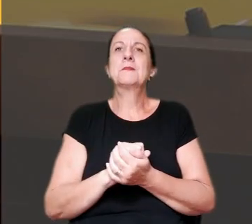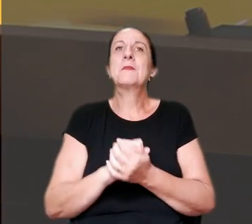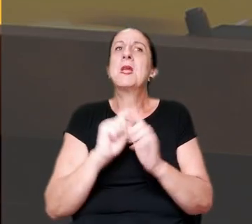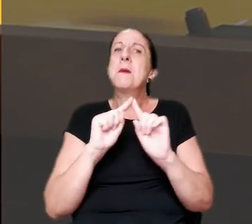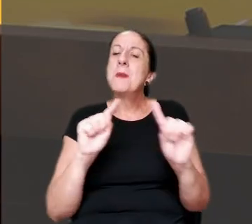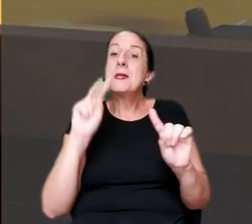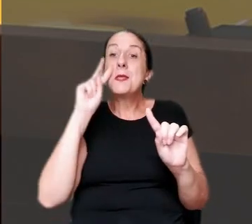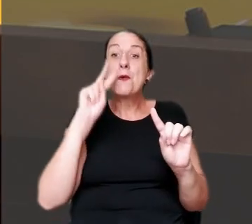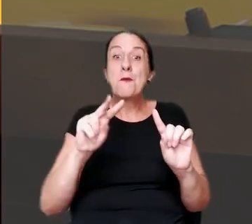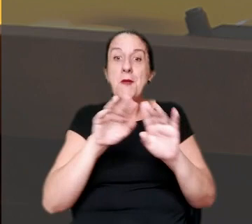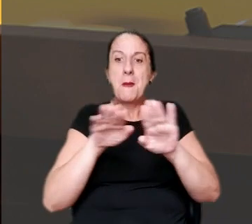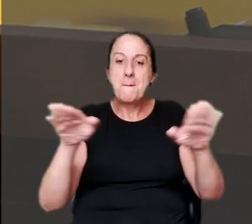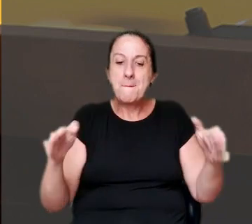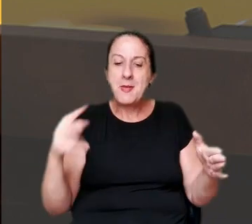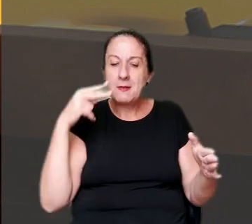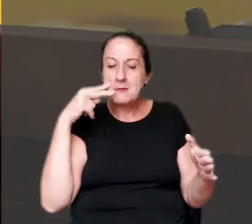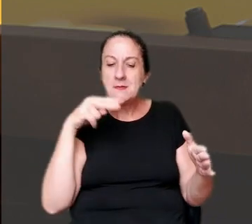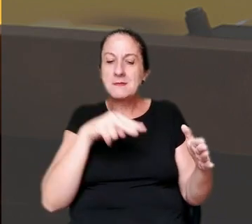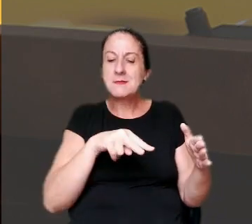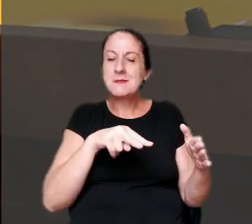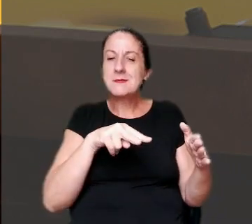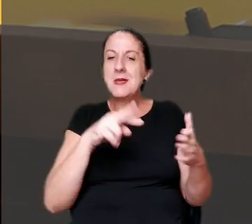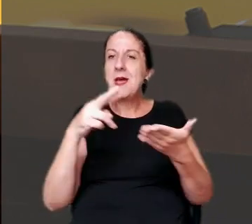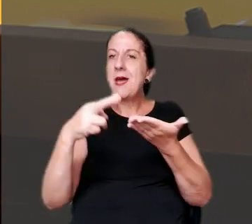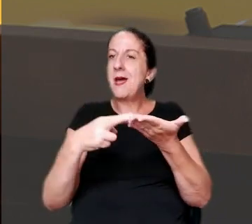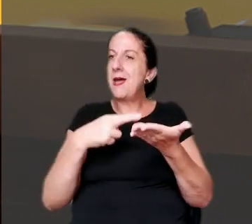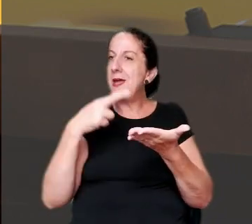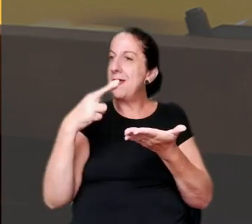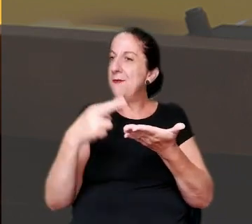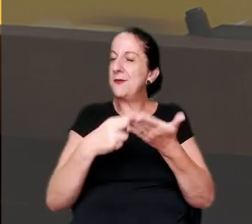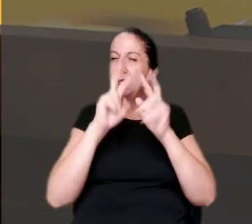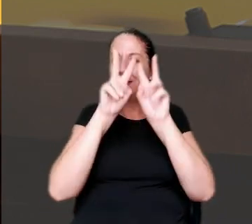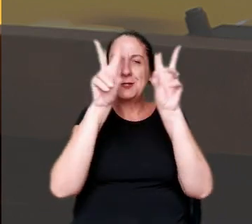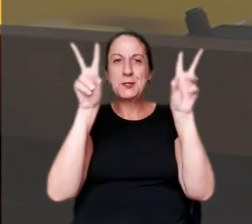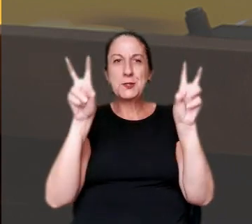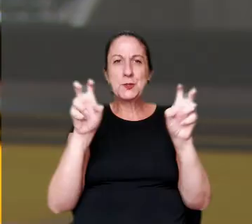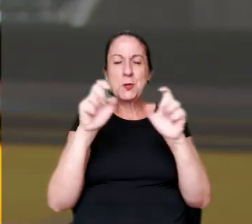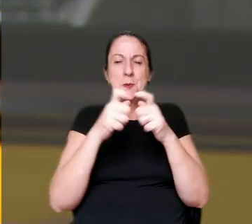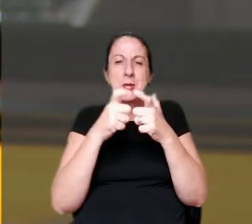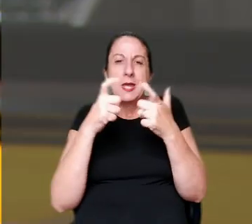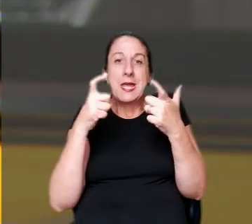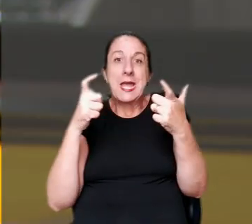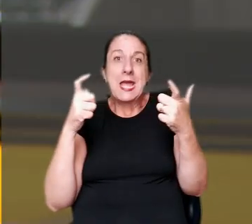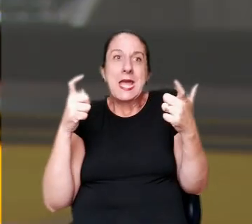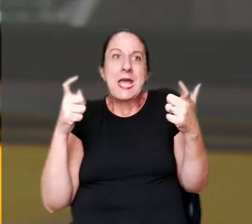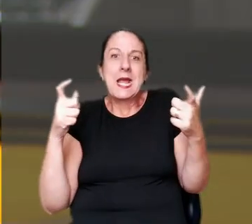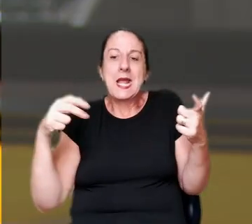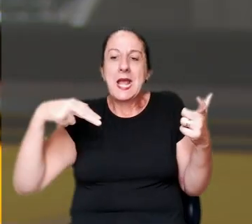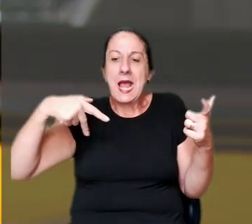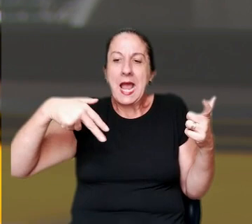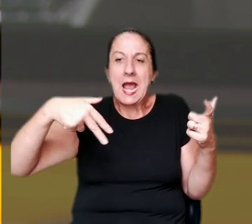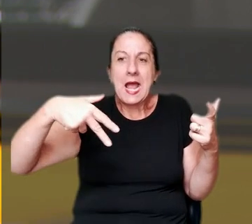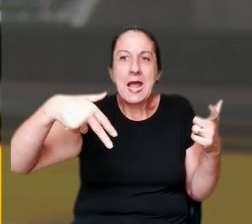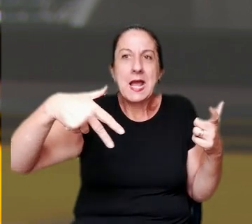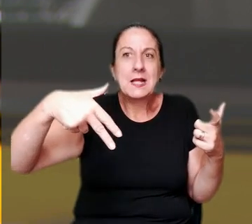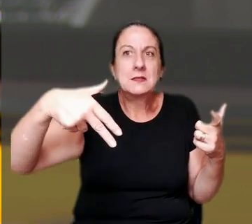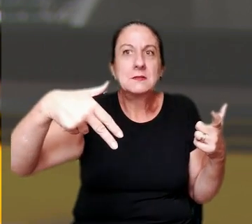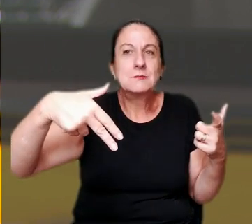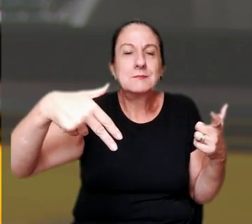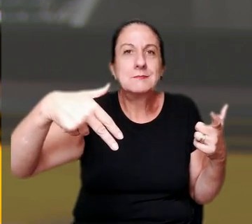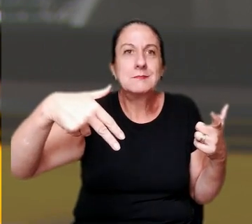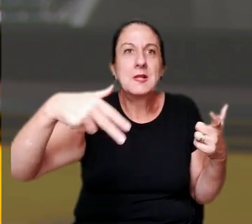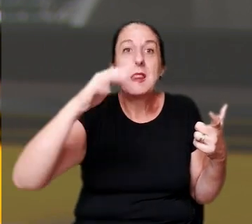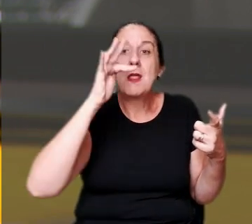de carrasco mesmo. Mas eu vi na mesa da professora uma revista sobre as grandes